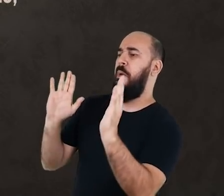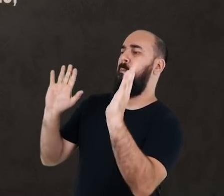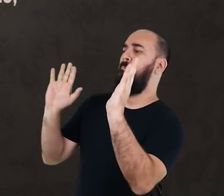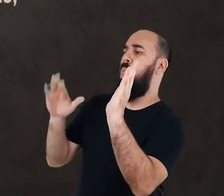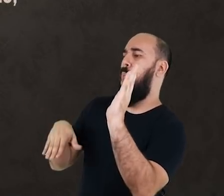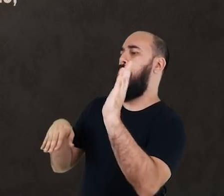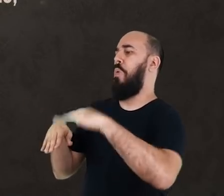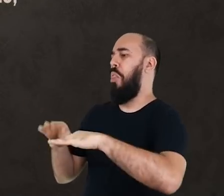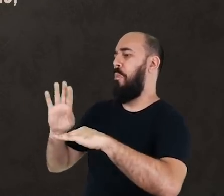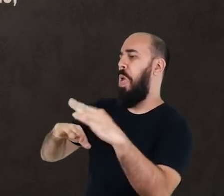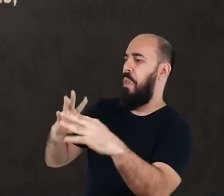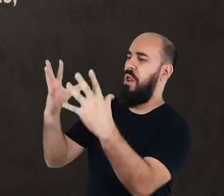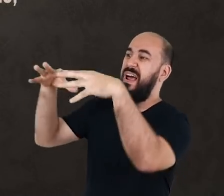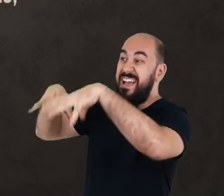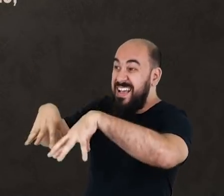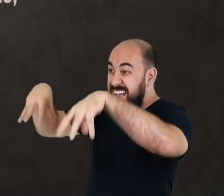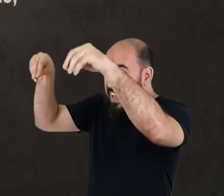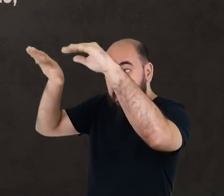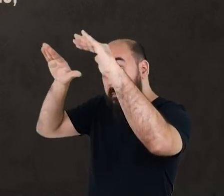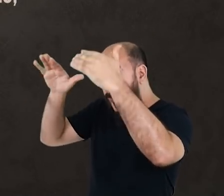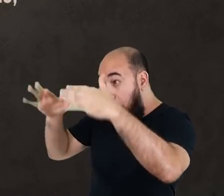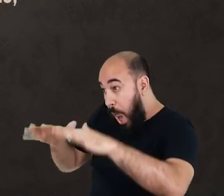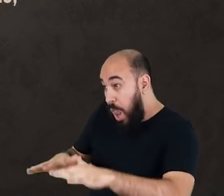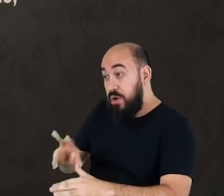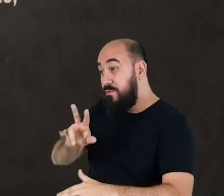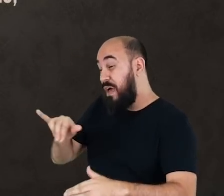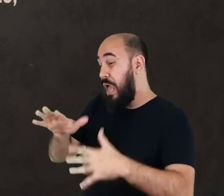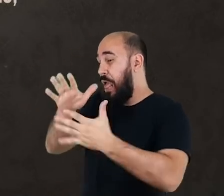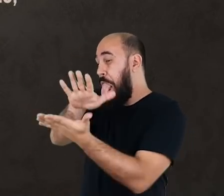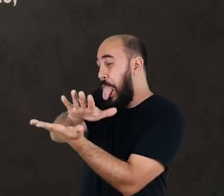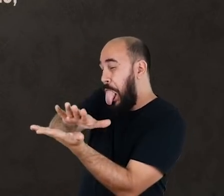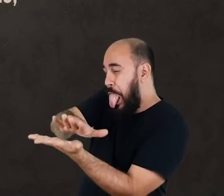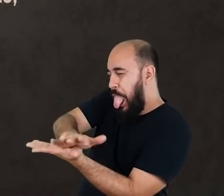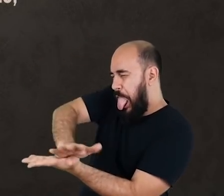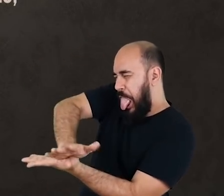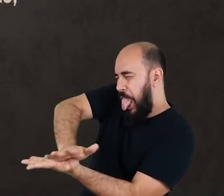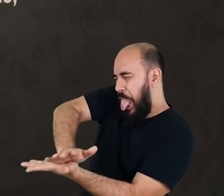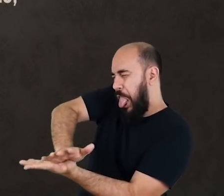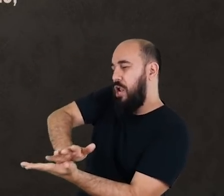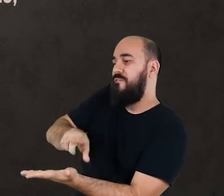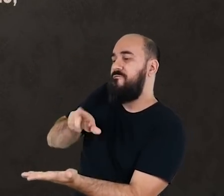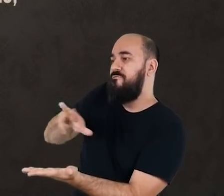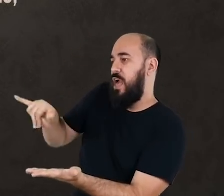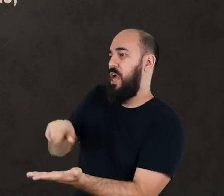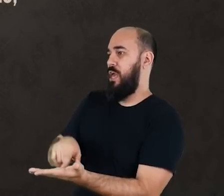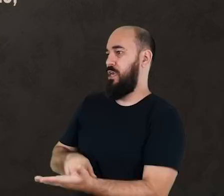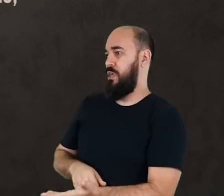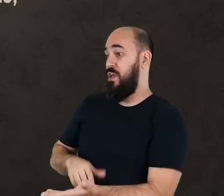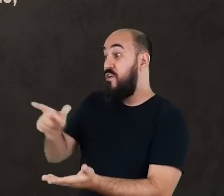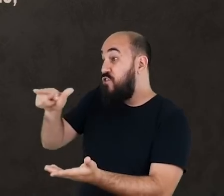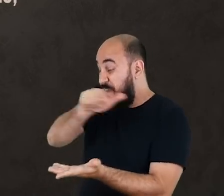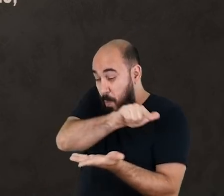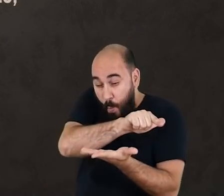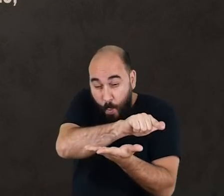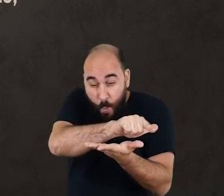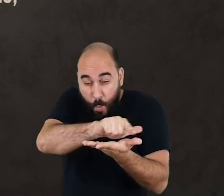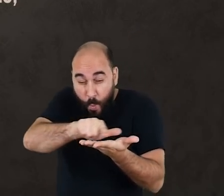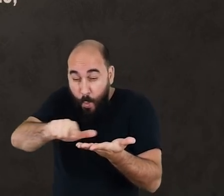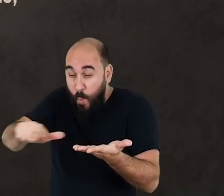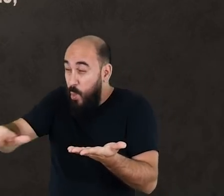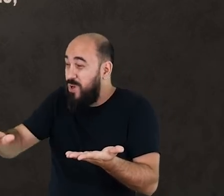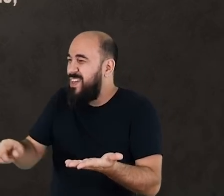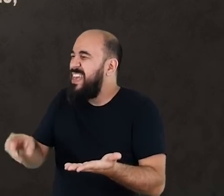suas torres, e eu varrerei o seu pó, e farei dela penha descalvada. No meio do mar virá a ser